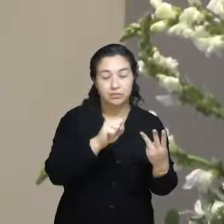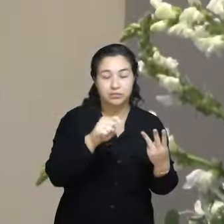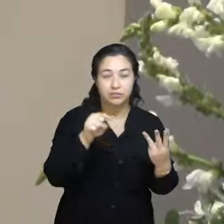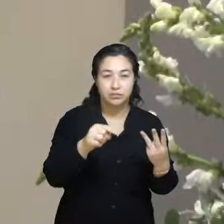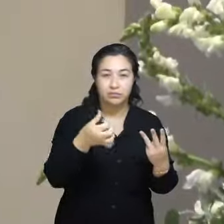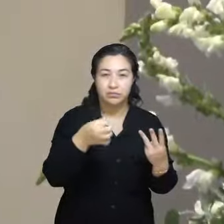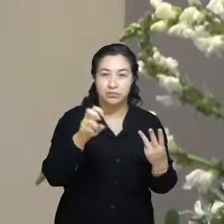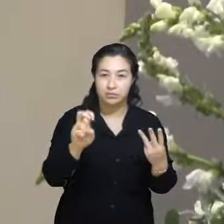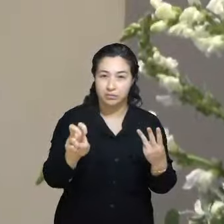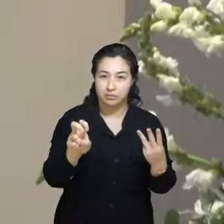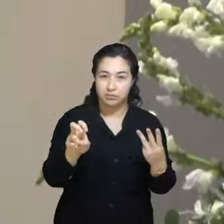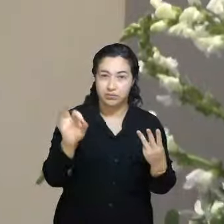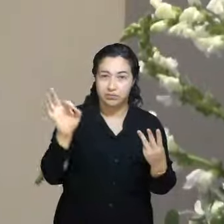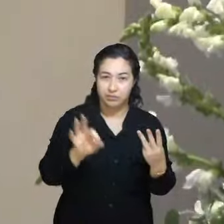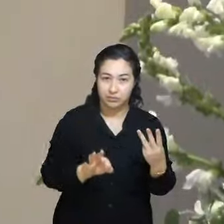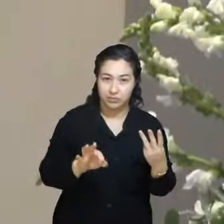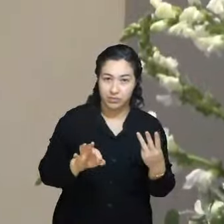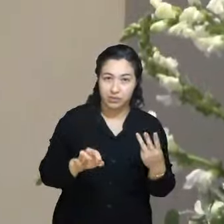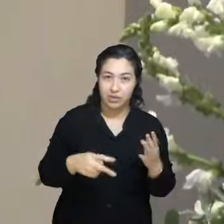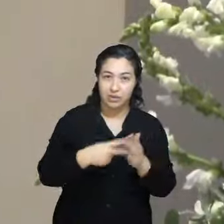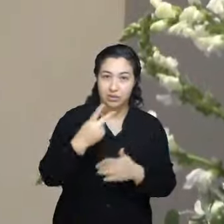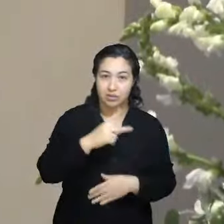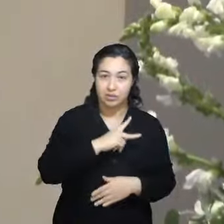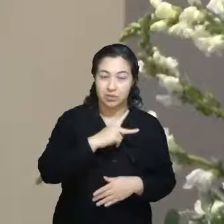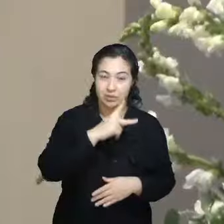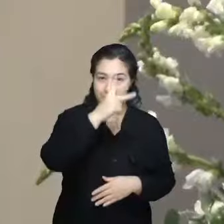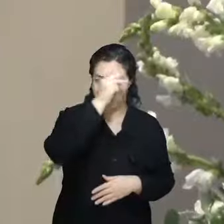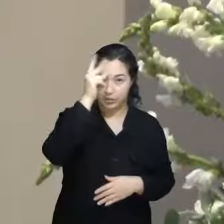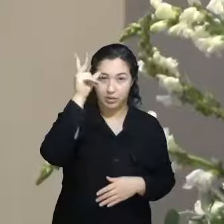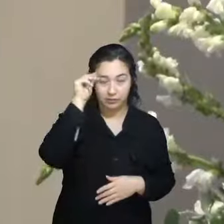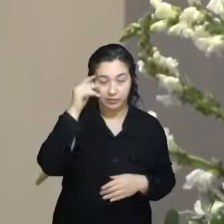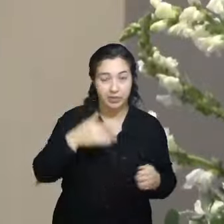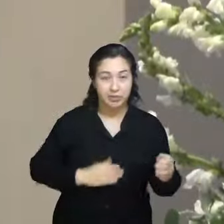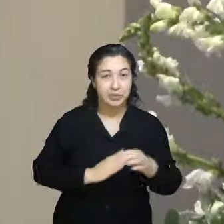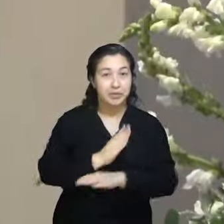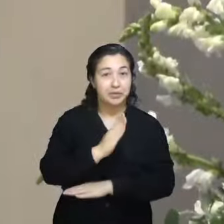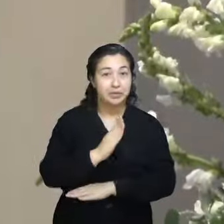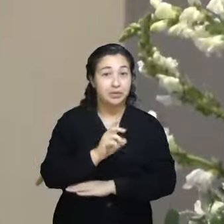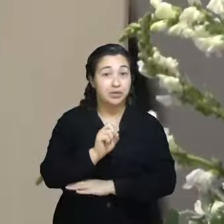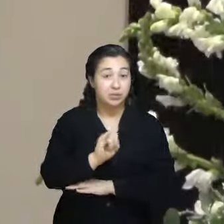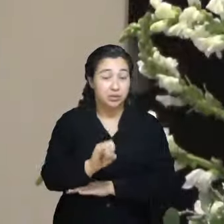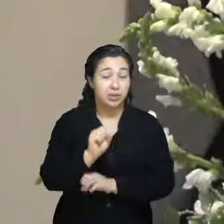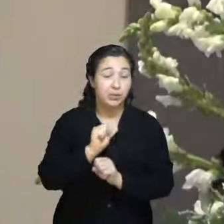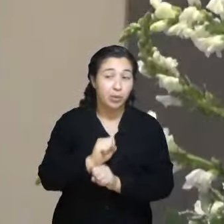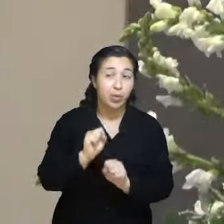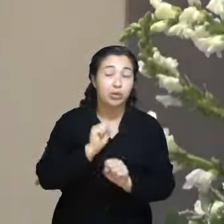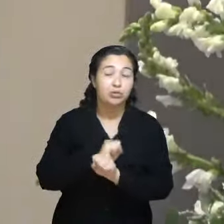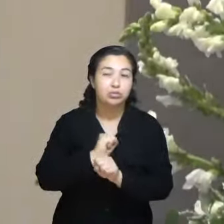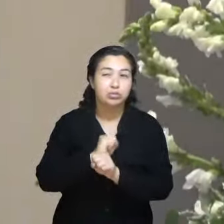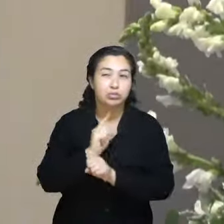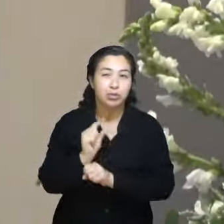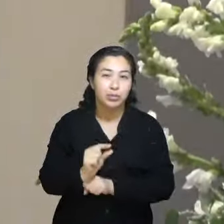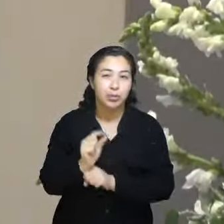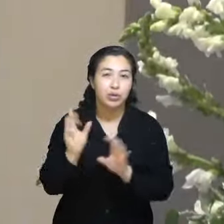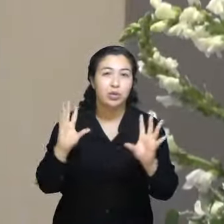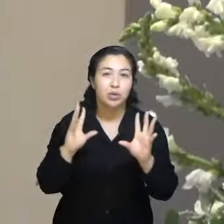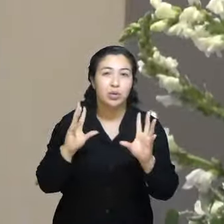os de vice-prefeito um avanço Sem dúvida embora Se pudesse esperar mais considerado todos os